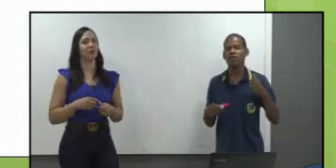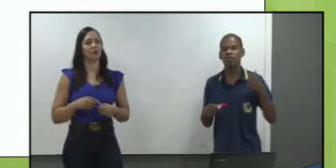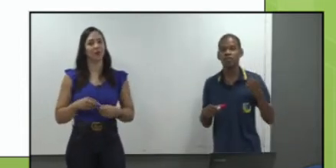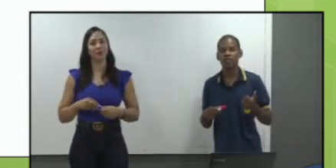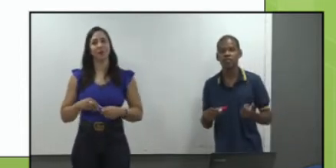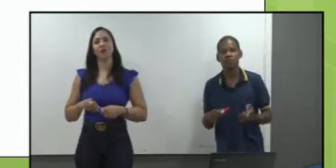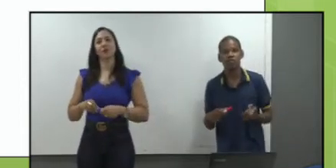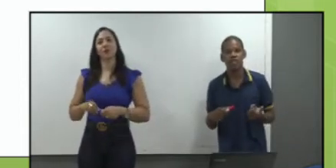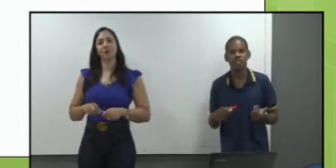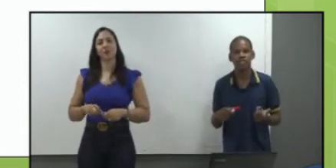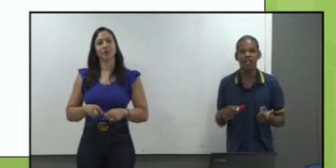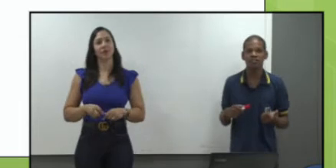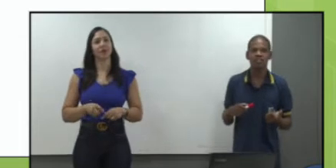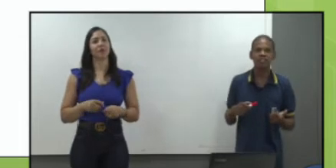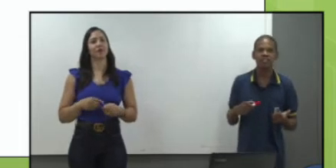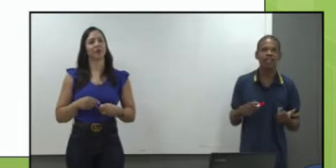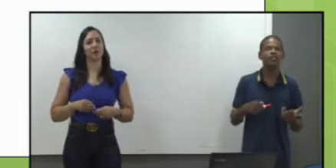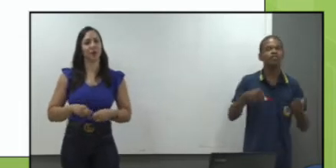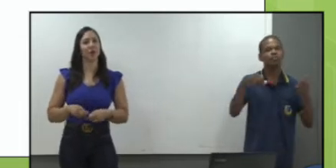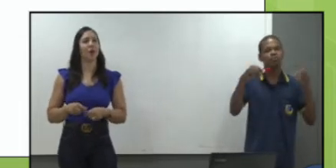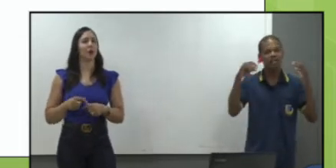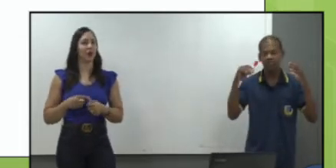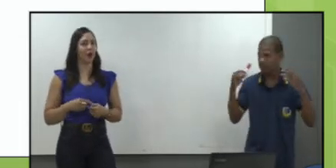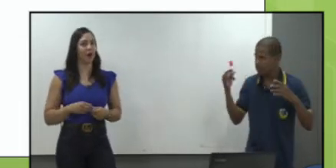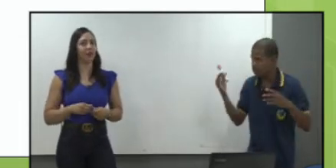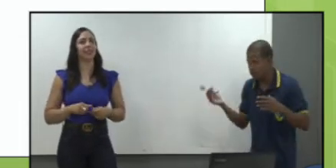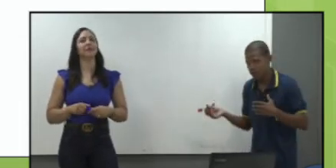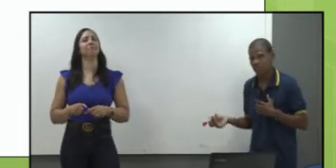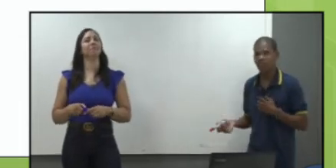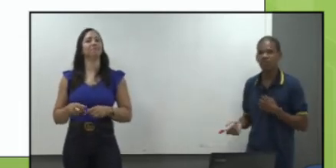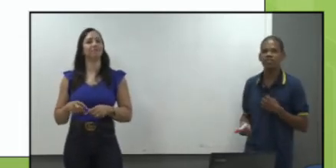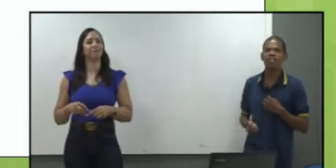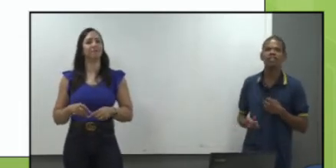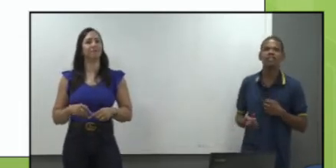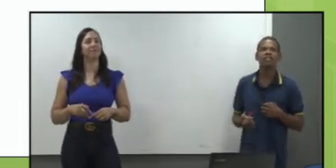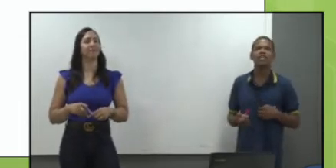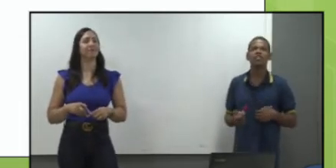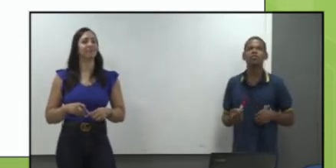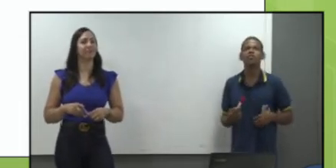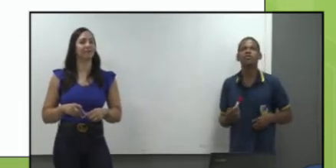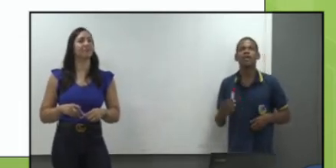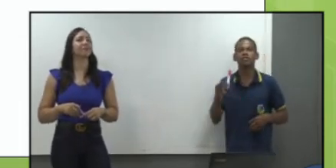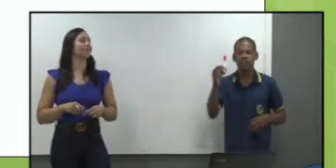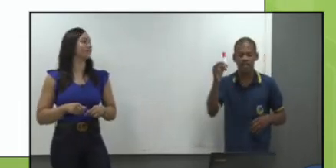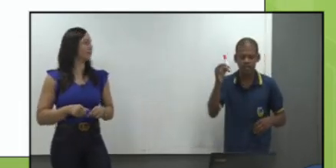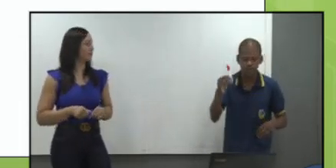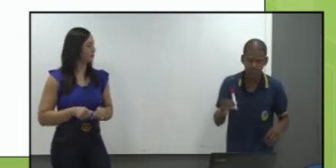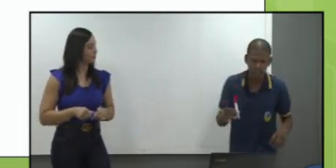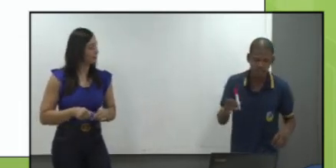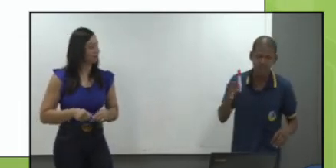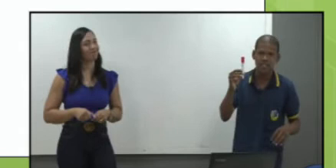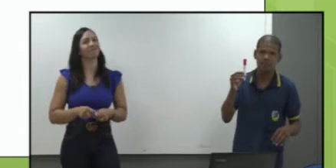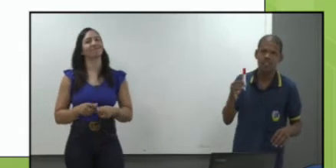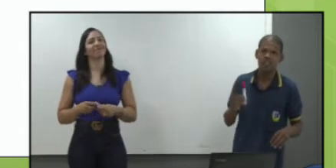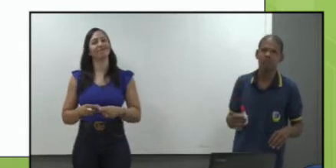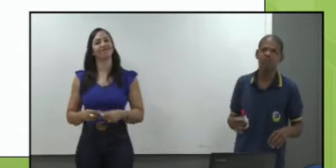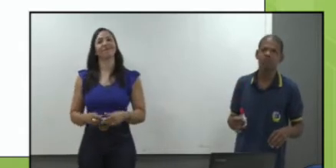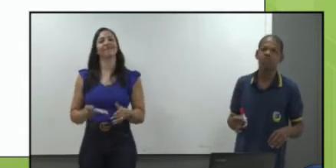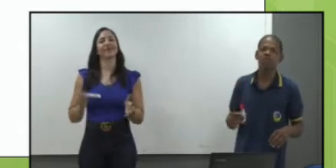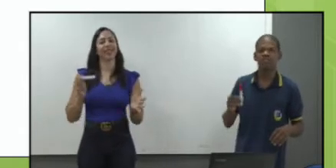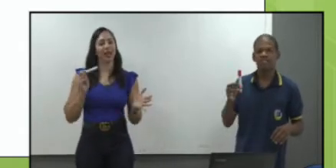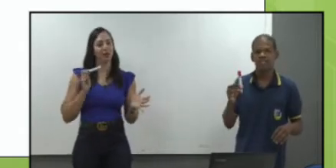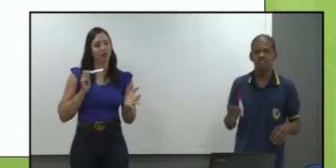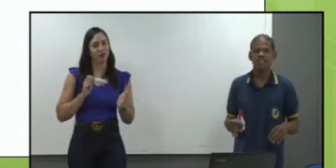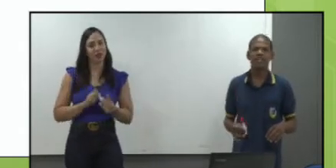temos o caboclinho, chachado, não é isso? Coco mais, de roda. Coco de roda. Não é isso, professora? Mas o carro-chefe é de